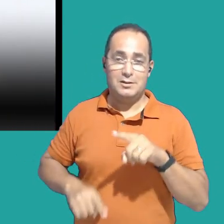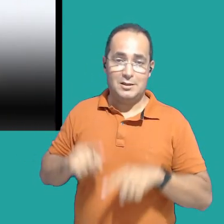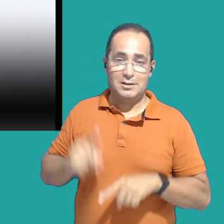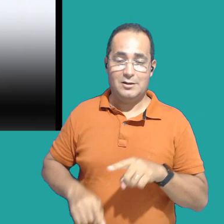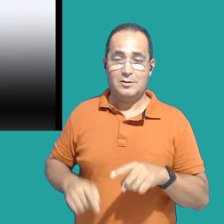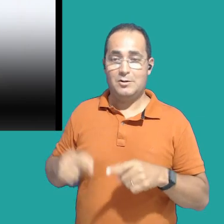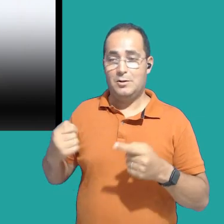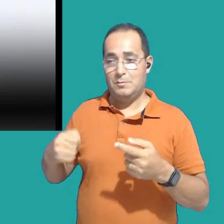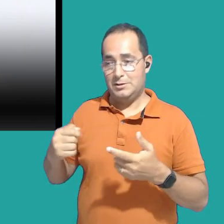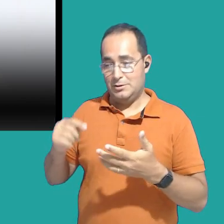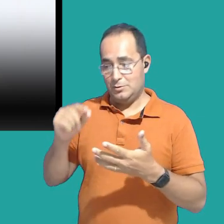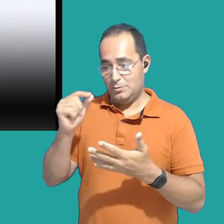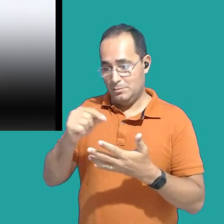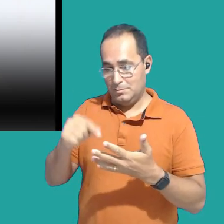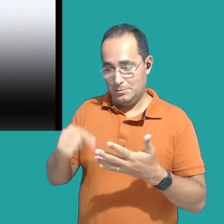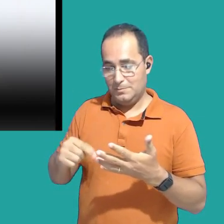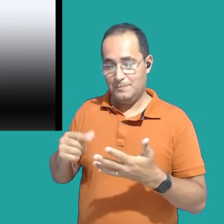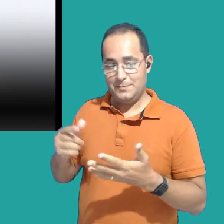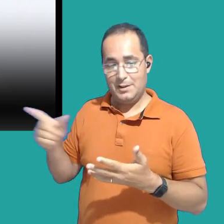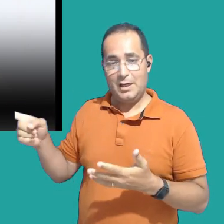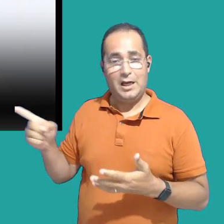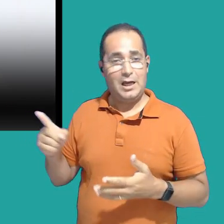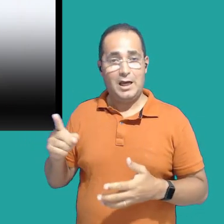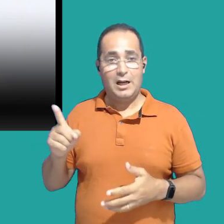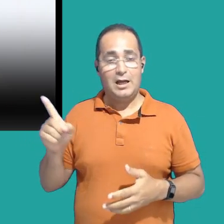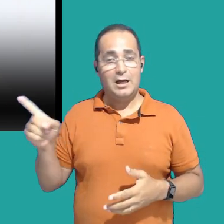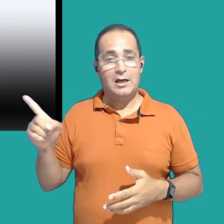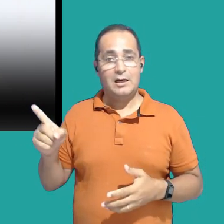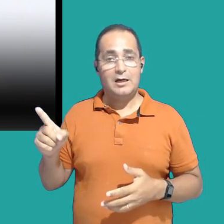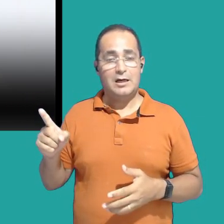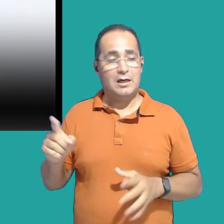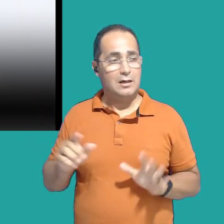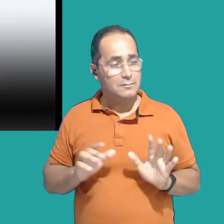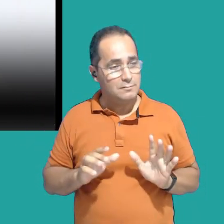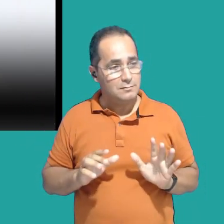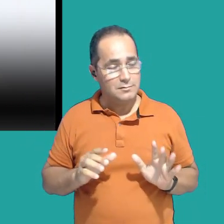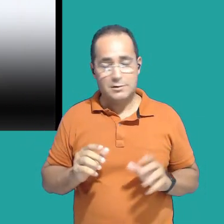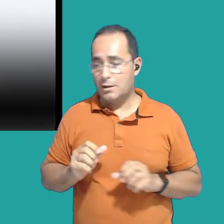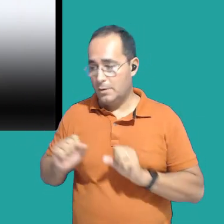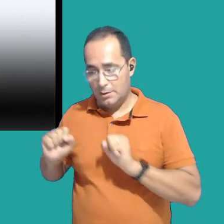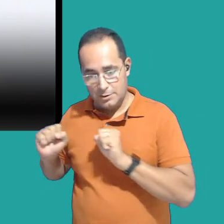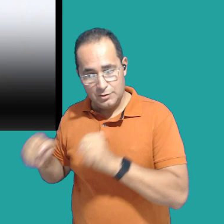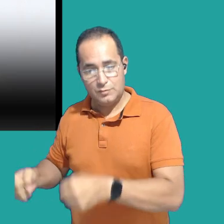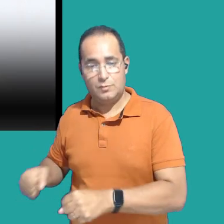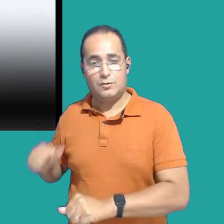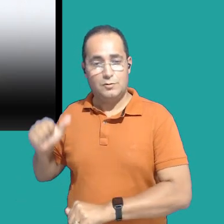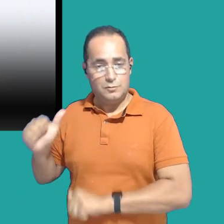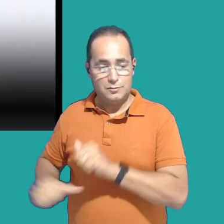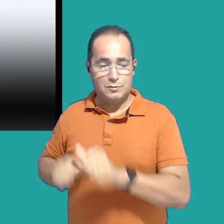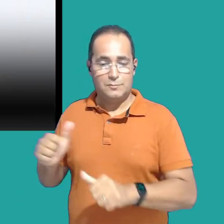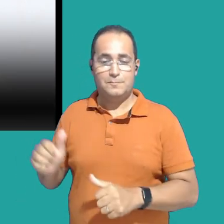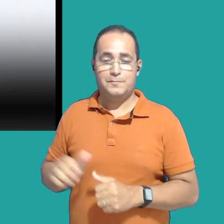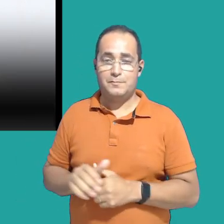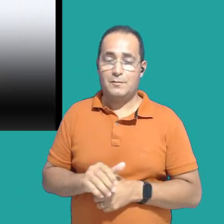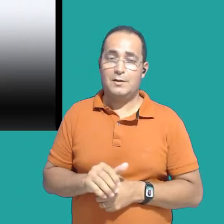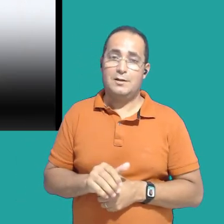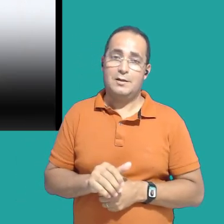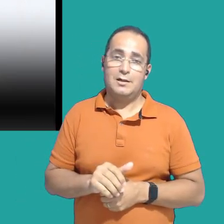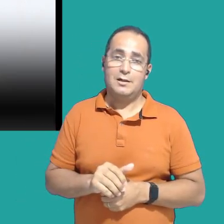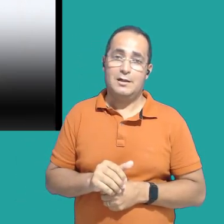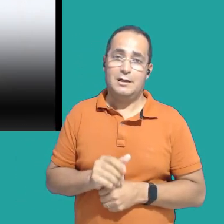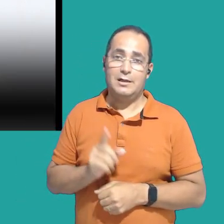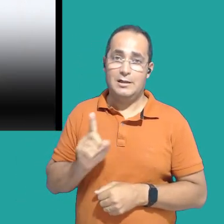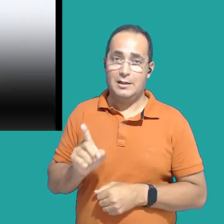ao material, eu tenho certeza de que ela não hesitaria em correr atrás e algo do tipo.